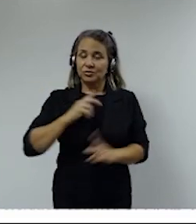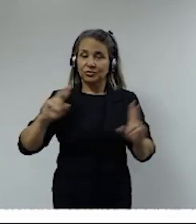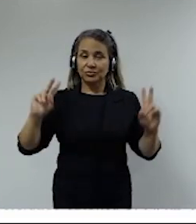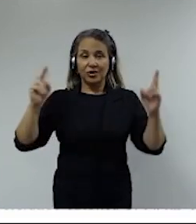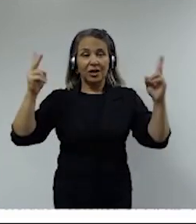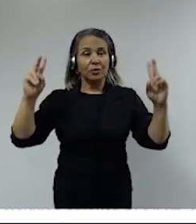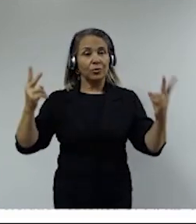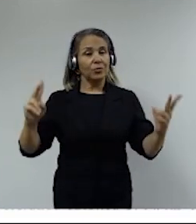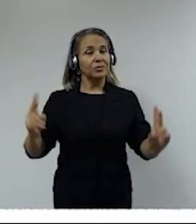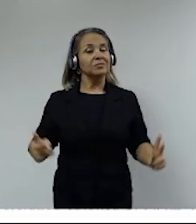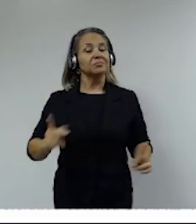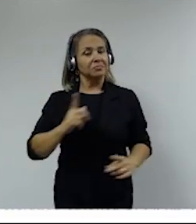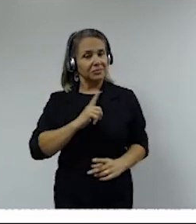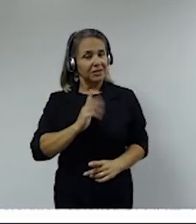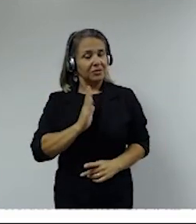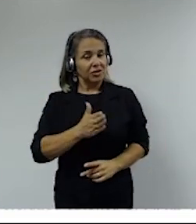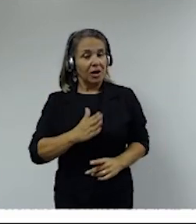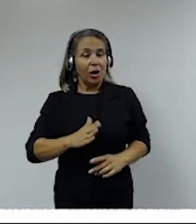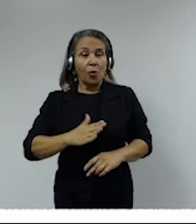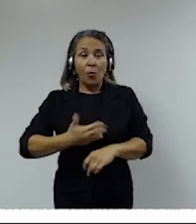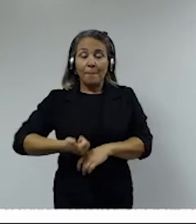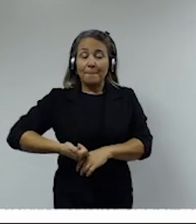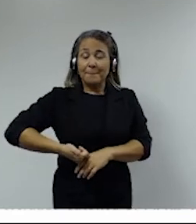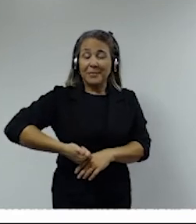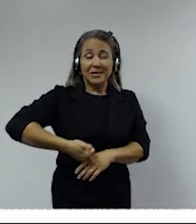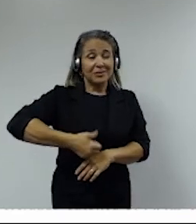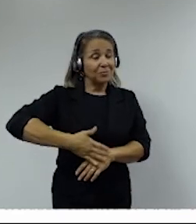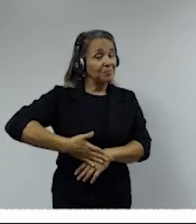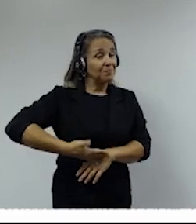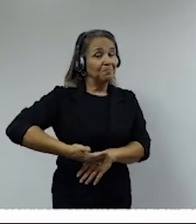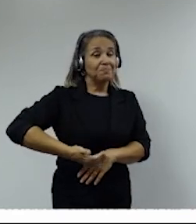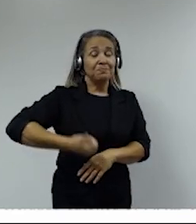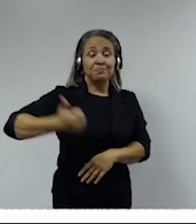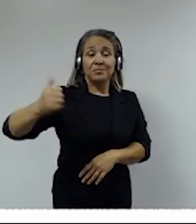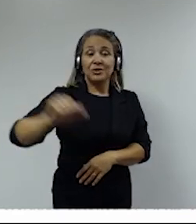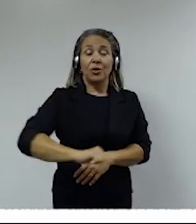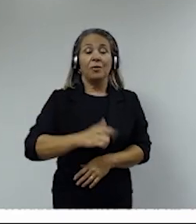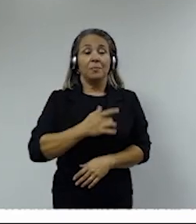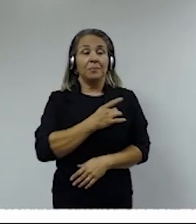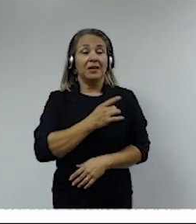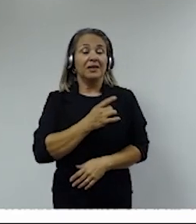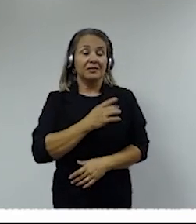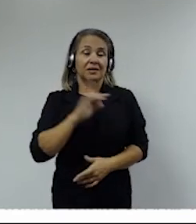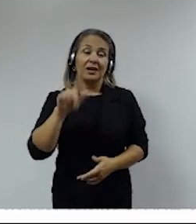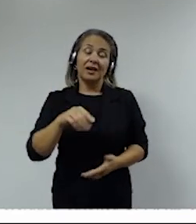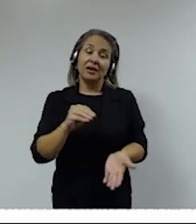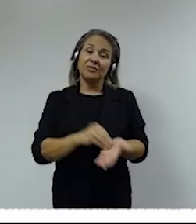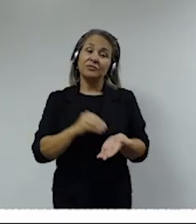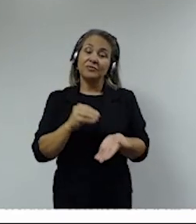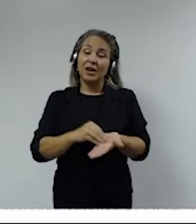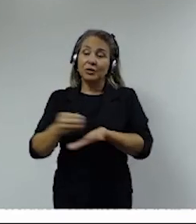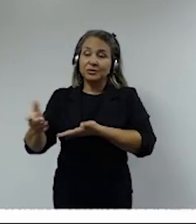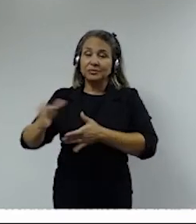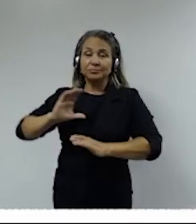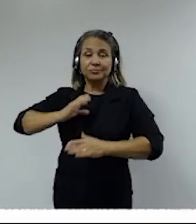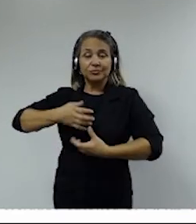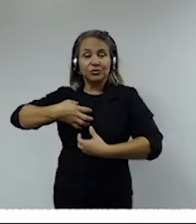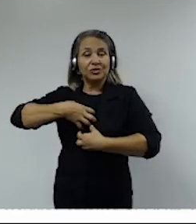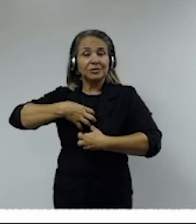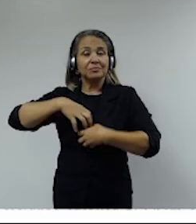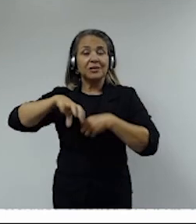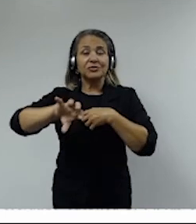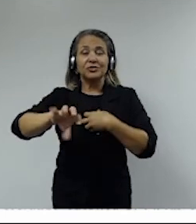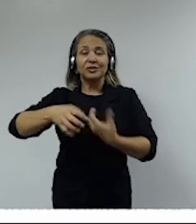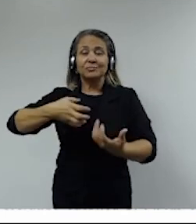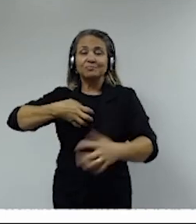eles estão ali. O maior medo que se tem é essa falta de empatia para com o outro,